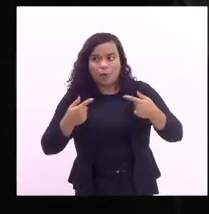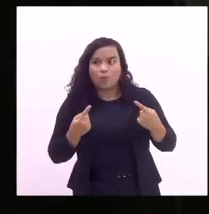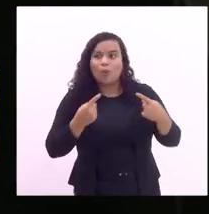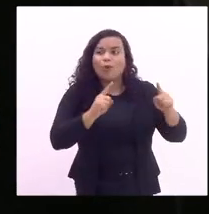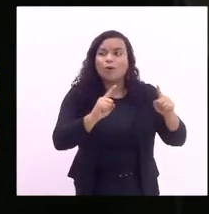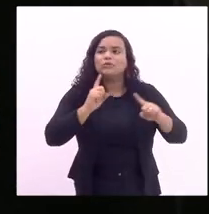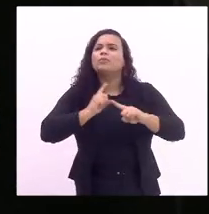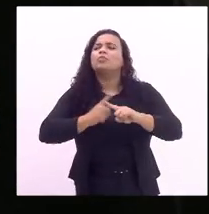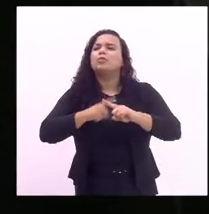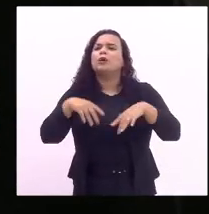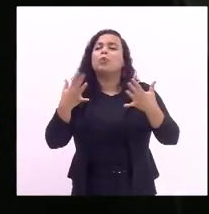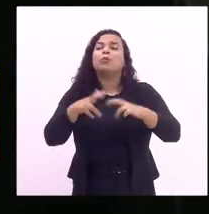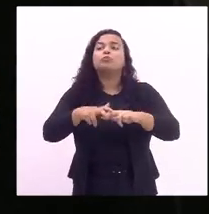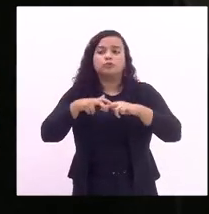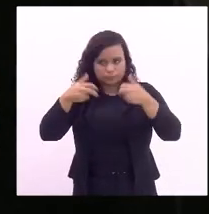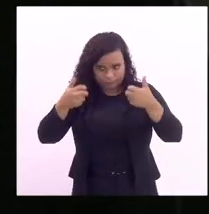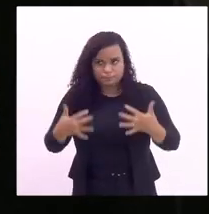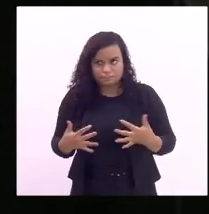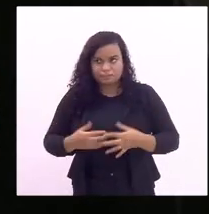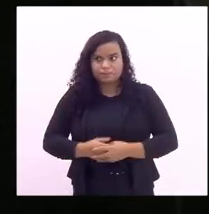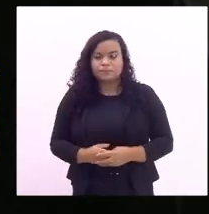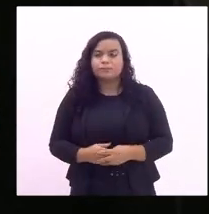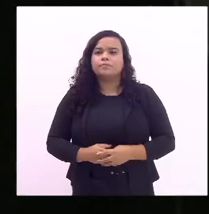contrária? Porque